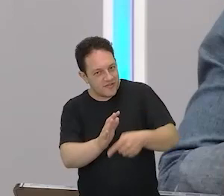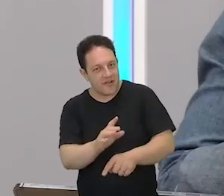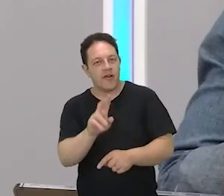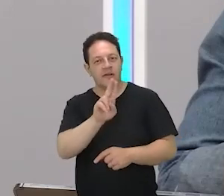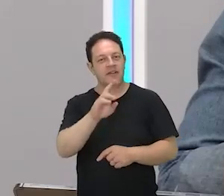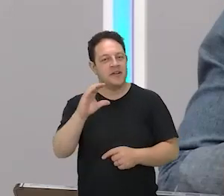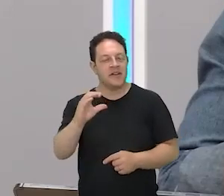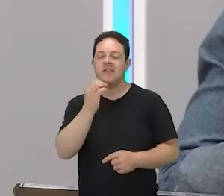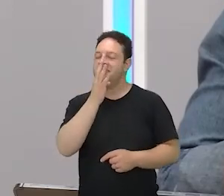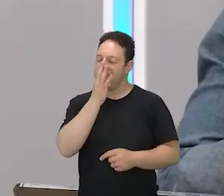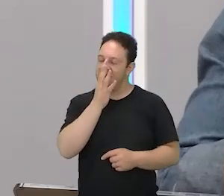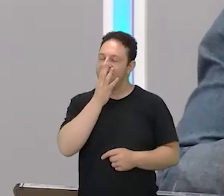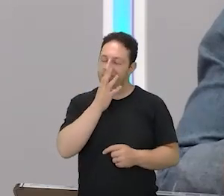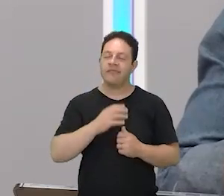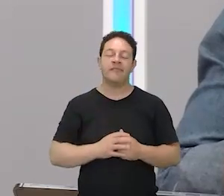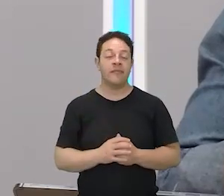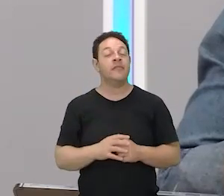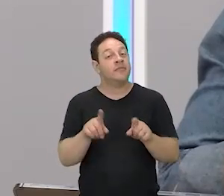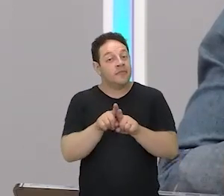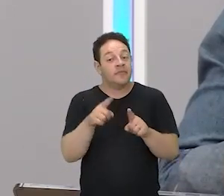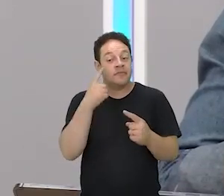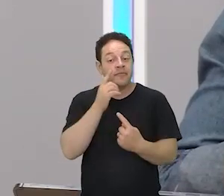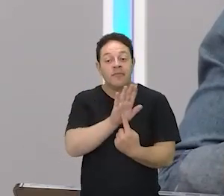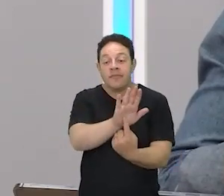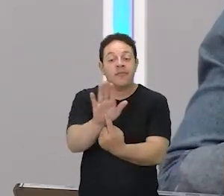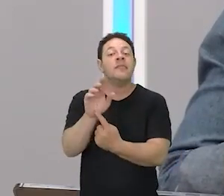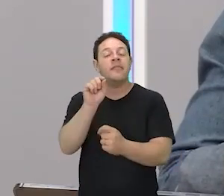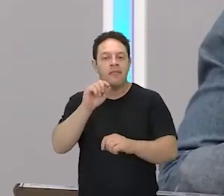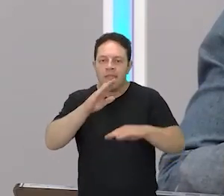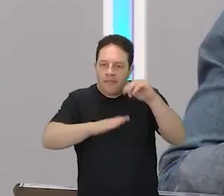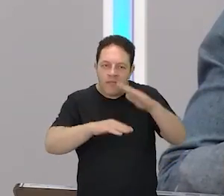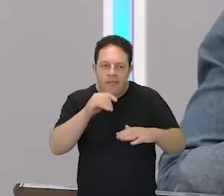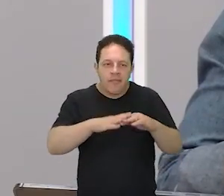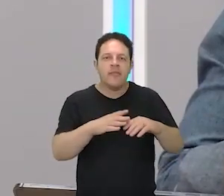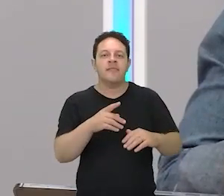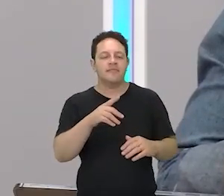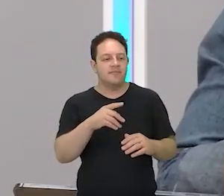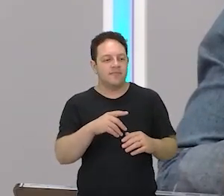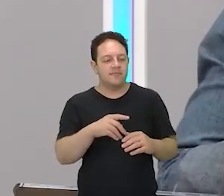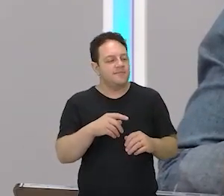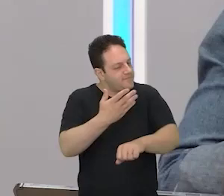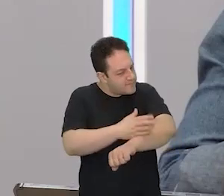unidade curricular, mostrando que a prática inspiradora ela pode ser